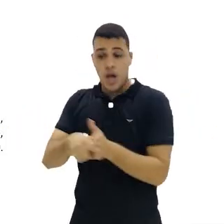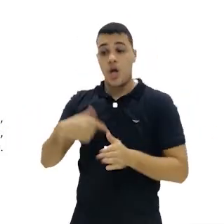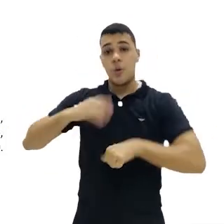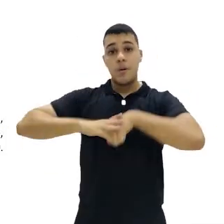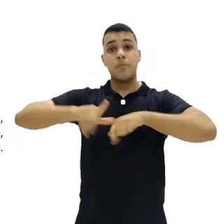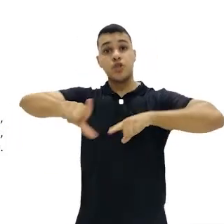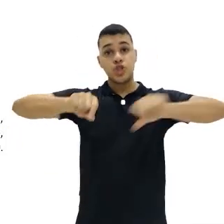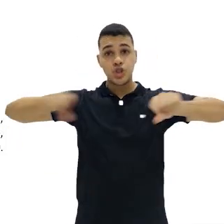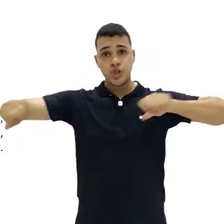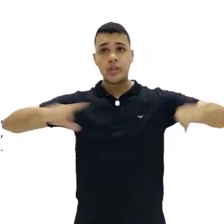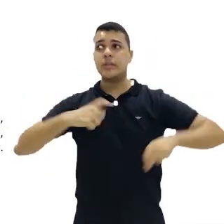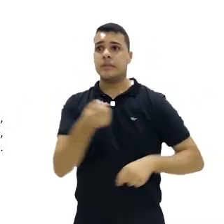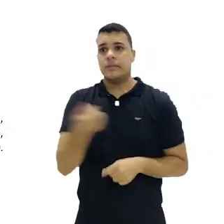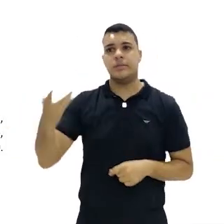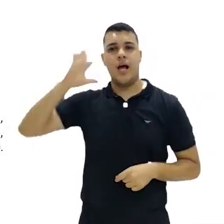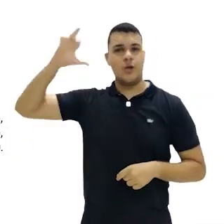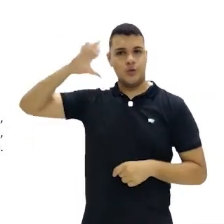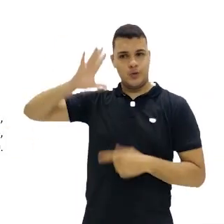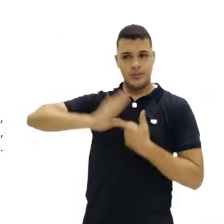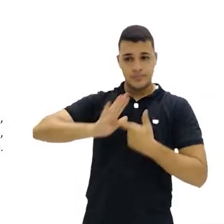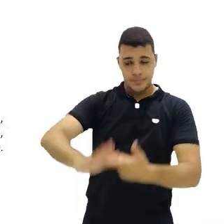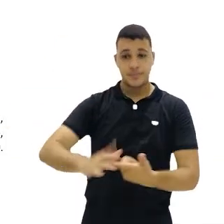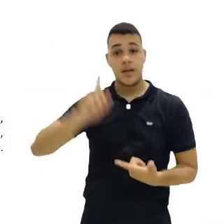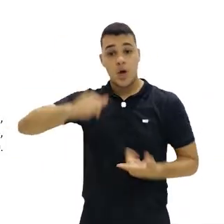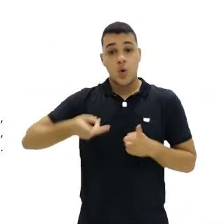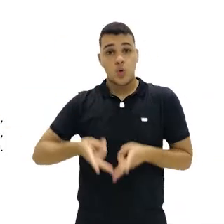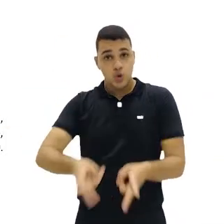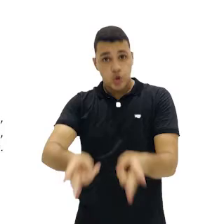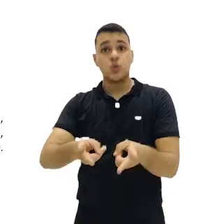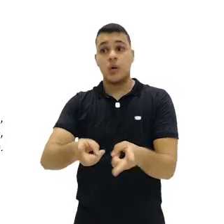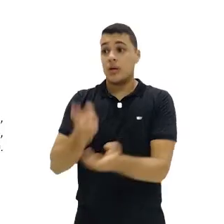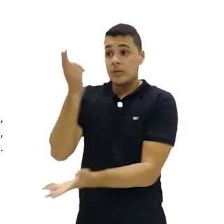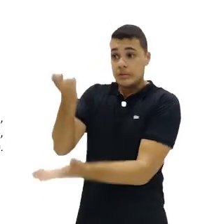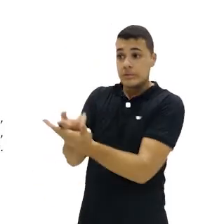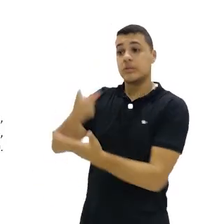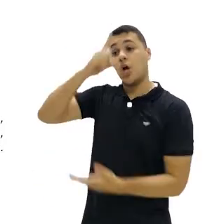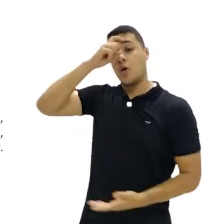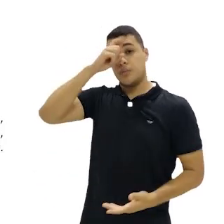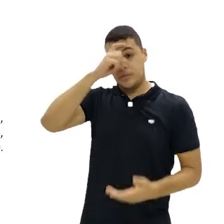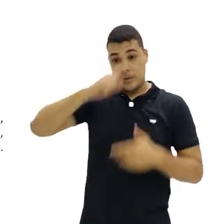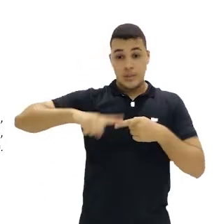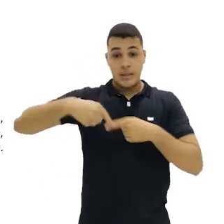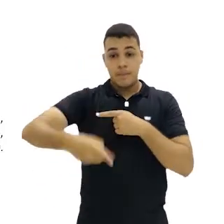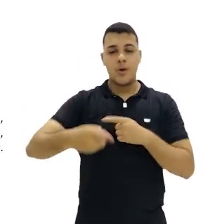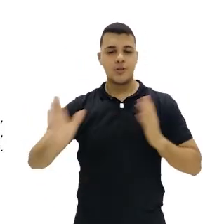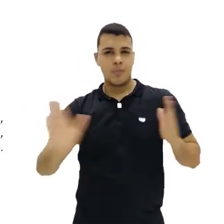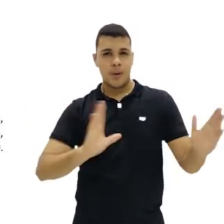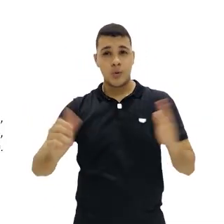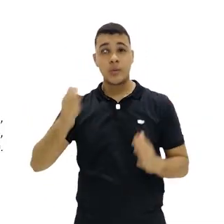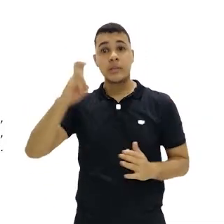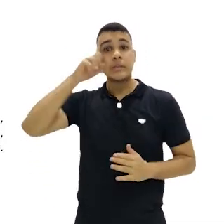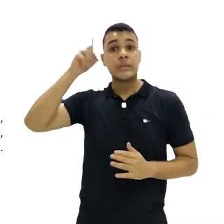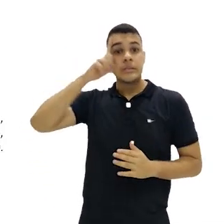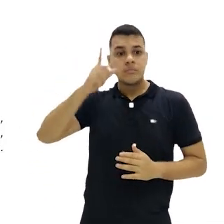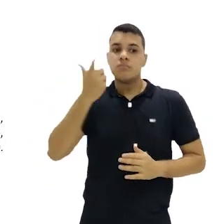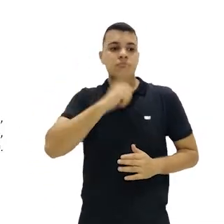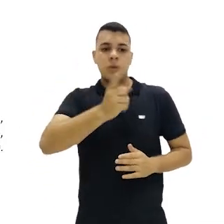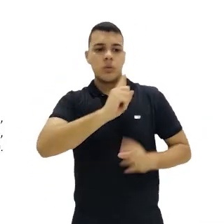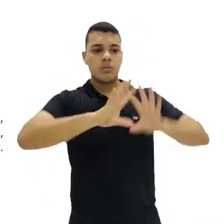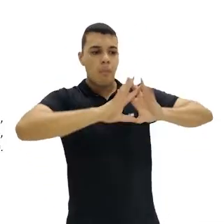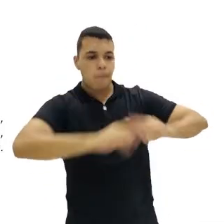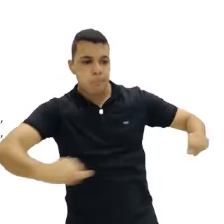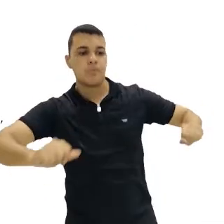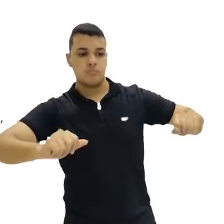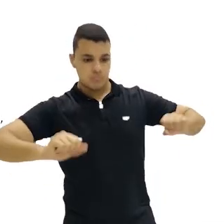internado depois de 15 dias. Quer dizer, não conseguir ter alta mesmo após 15 dias de hospitalização. O grupo